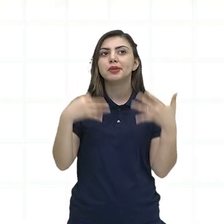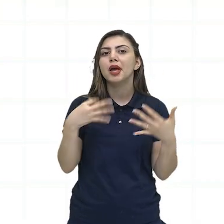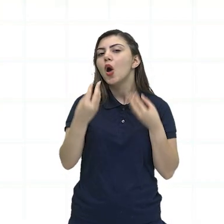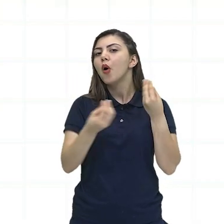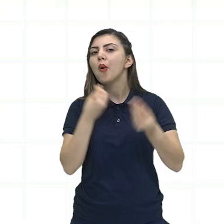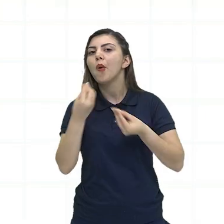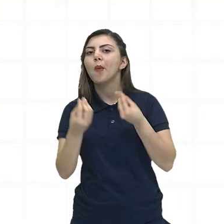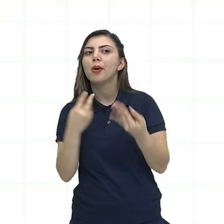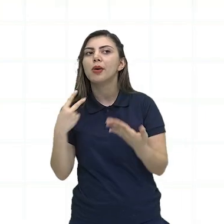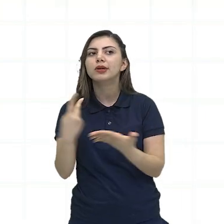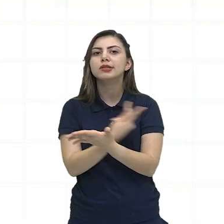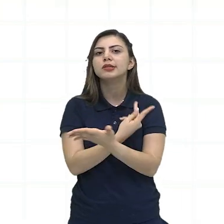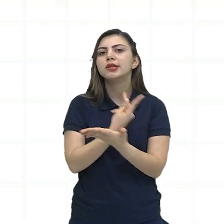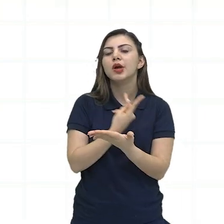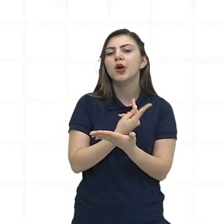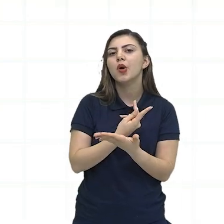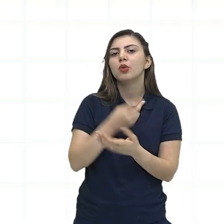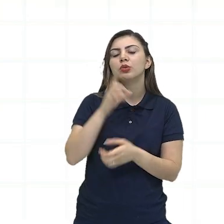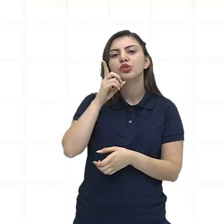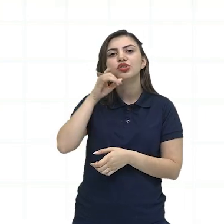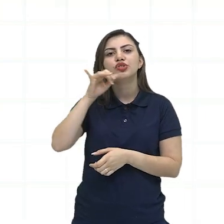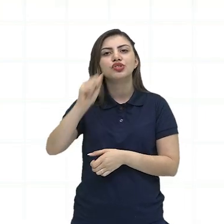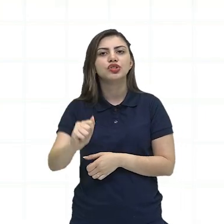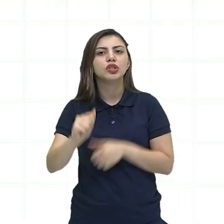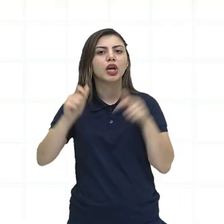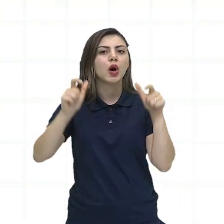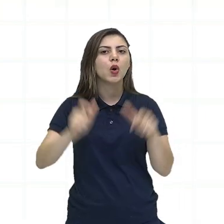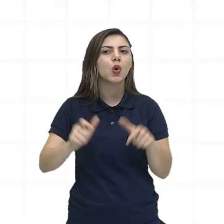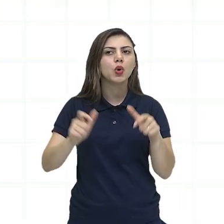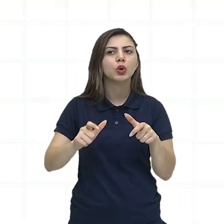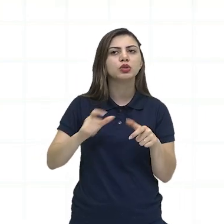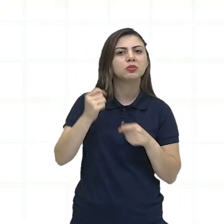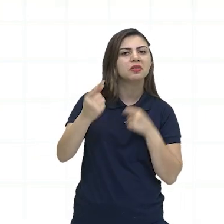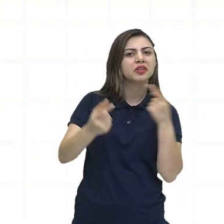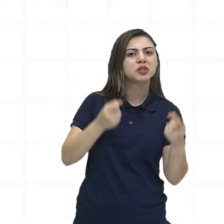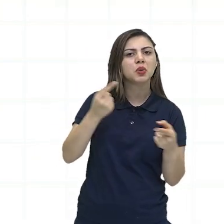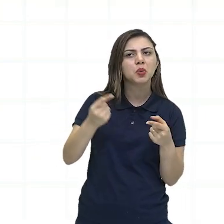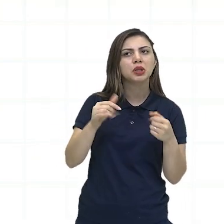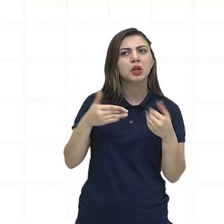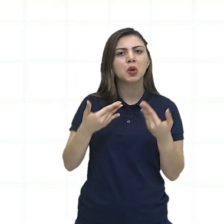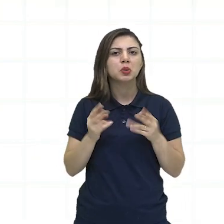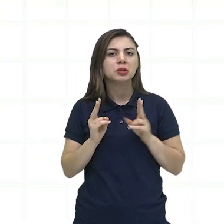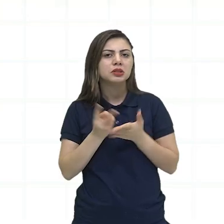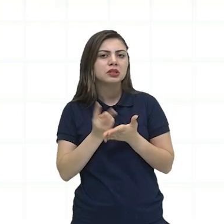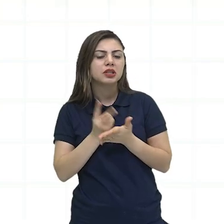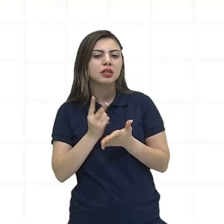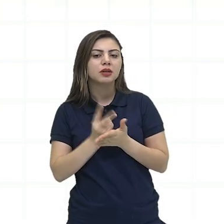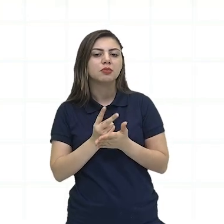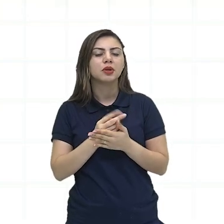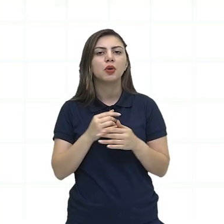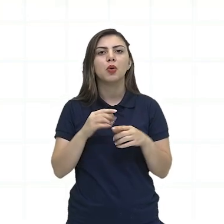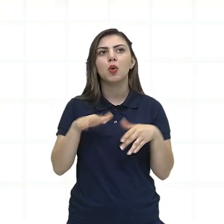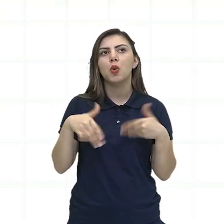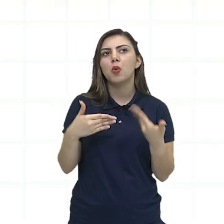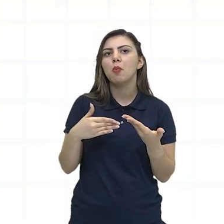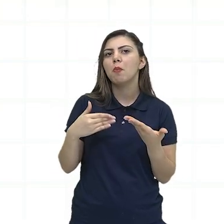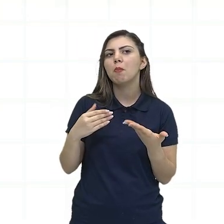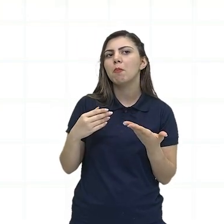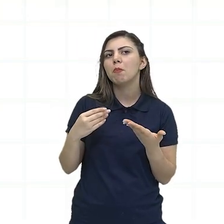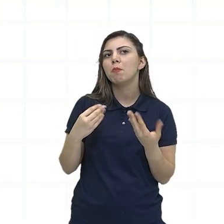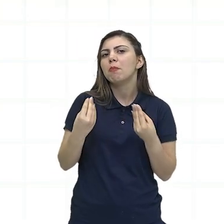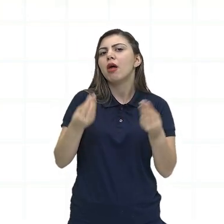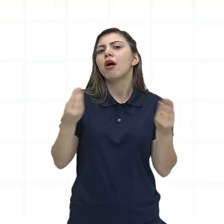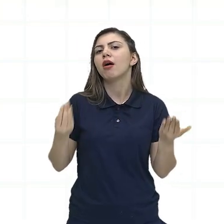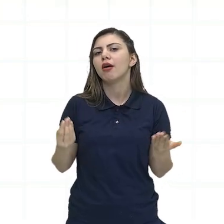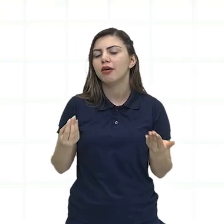como, quando, onde, com que frequência ou para que alguma coisa acontece. Então,